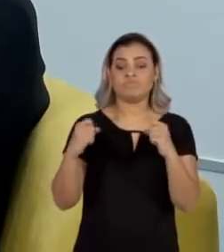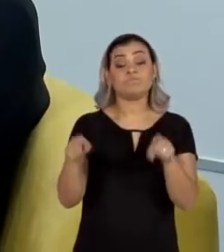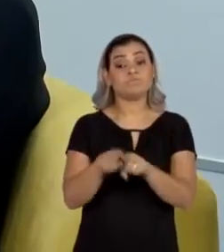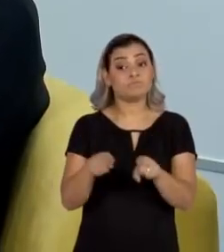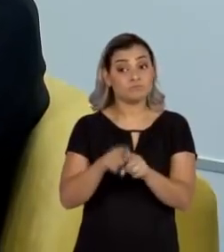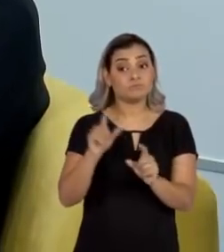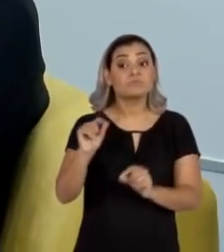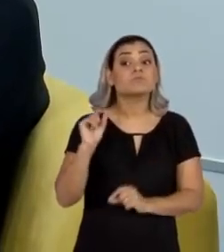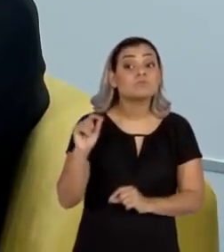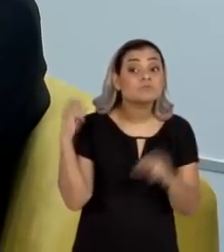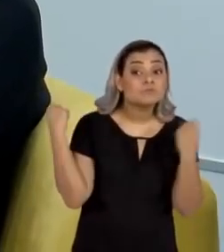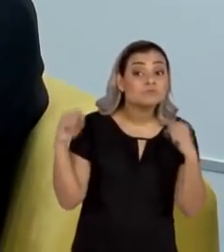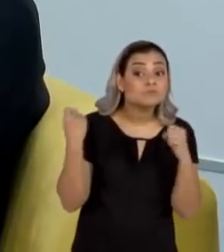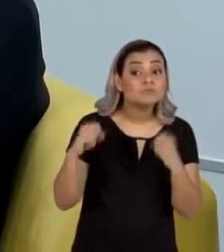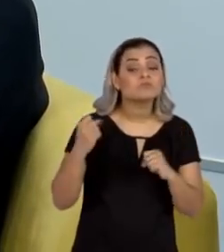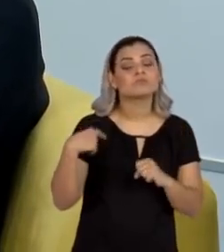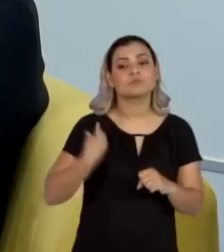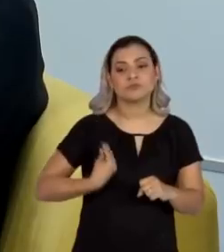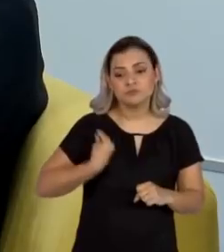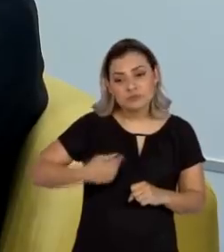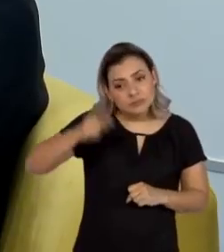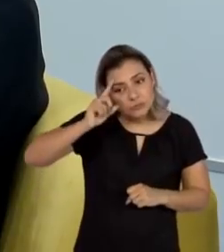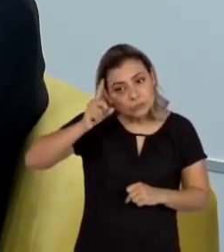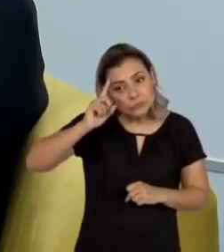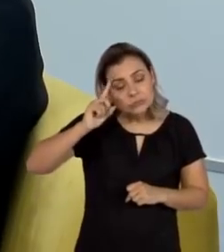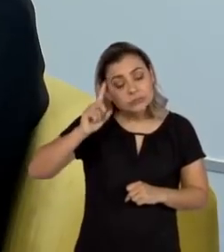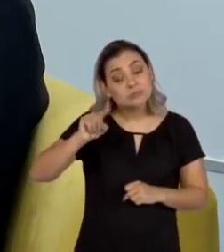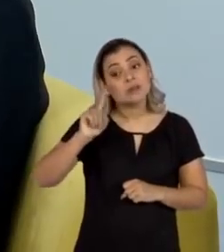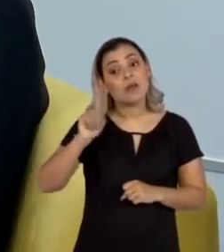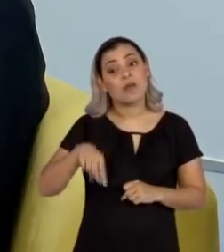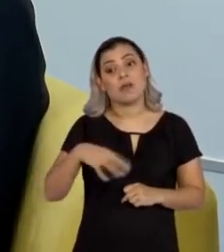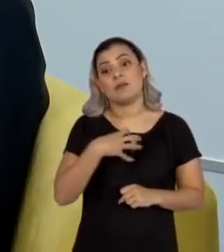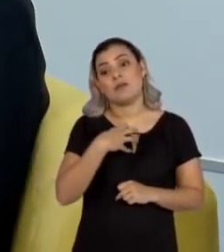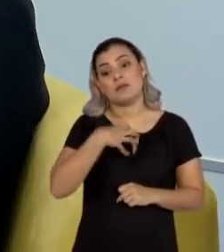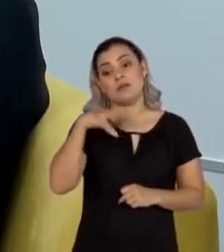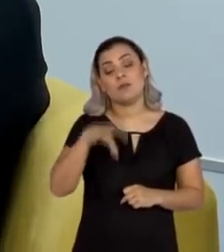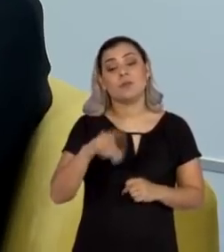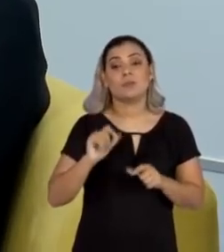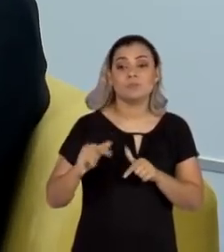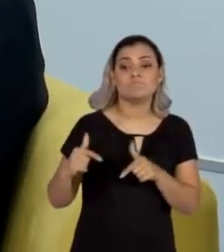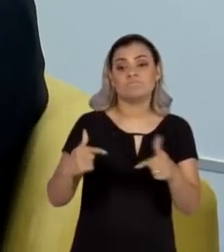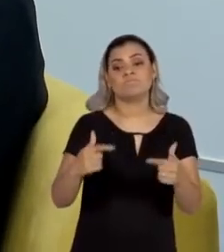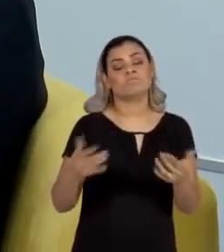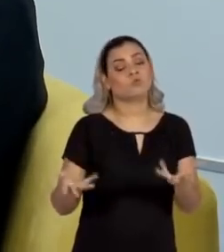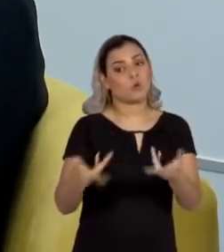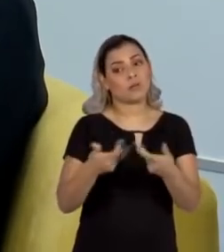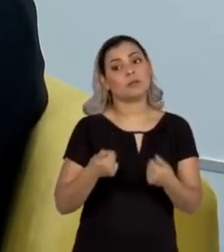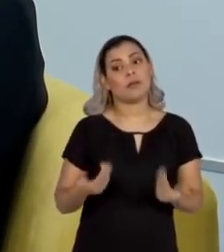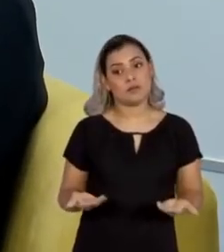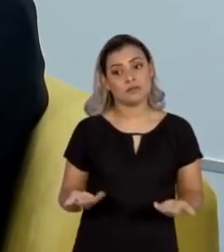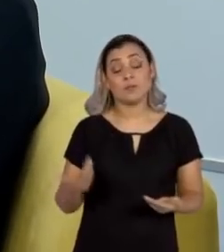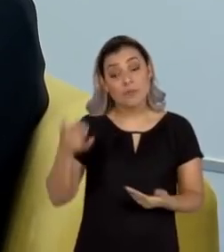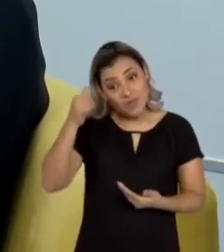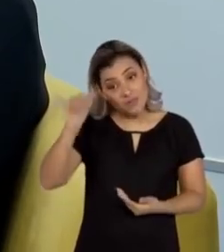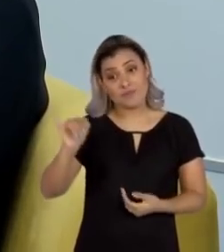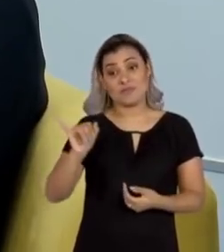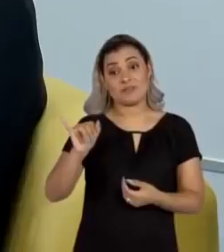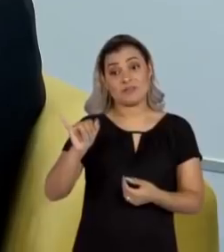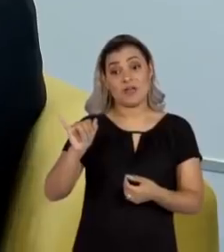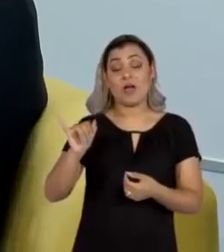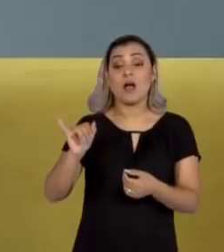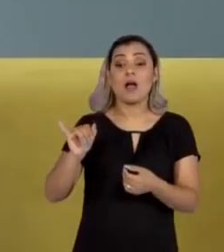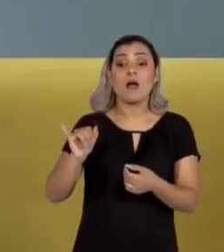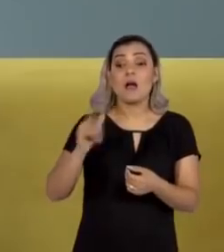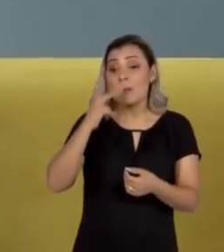na sua rotina diária é uma das ações mais efetivas para evitar o diagnóstico